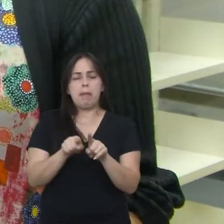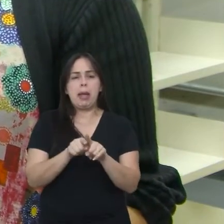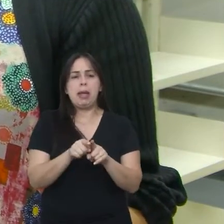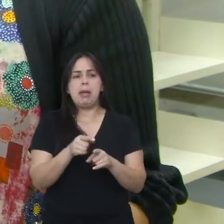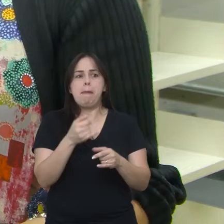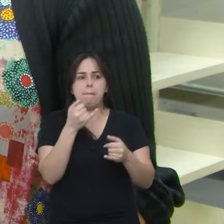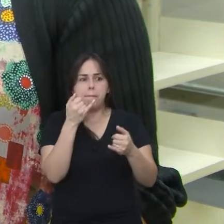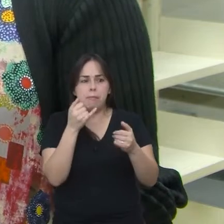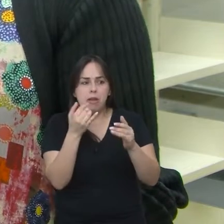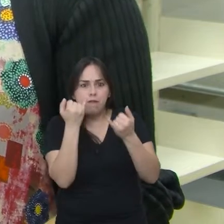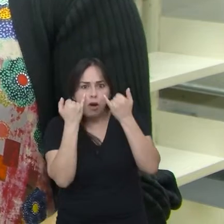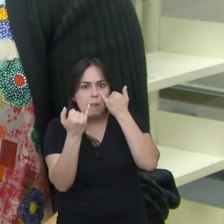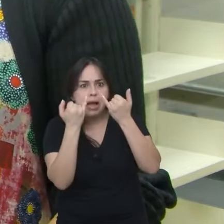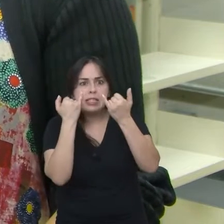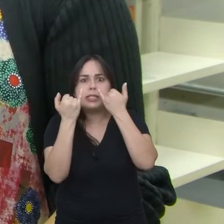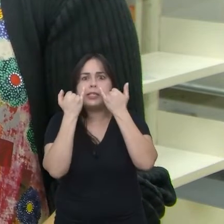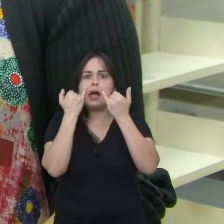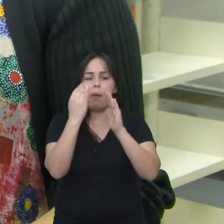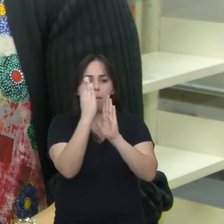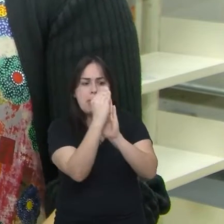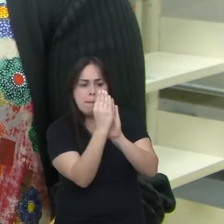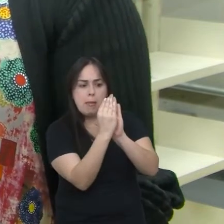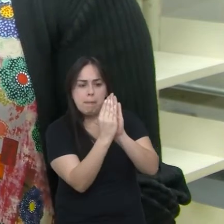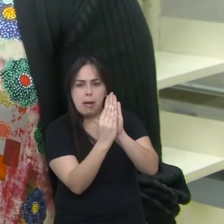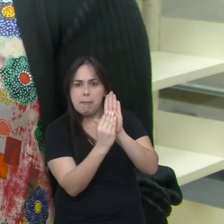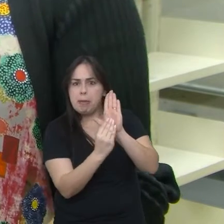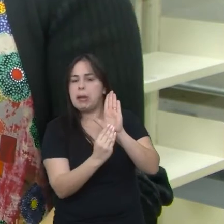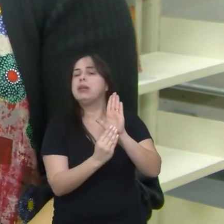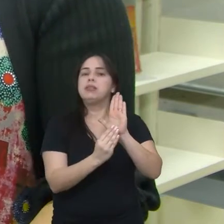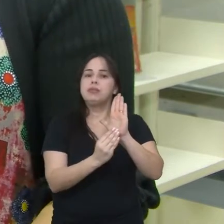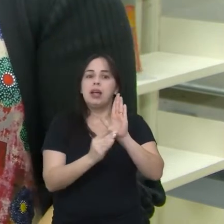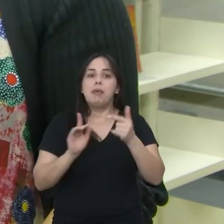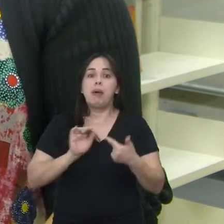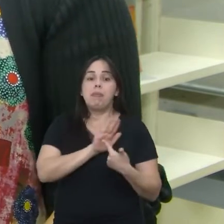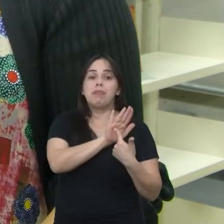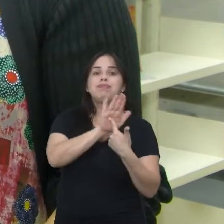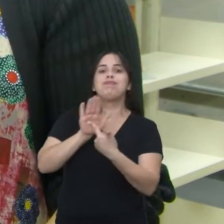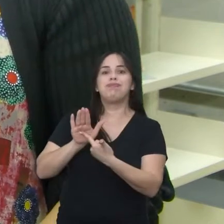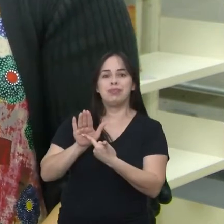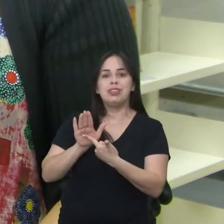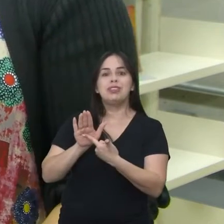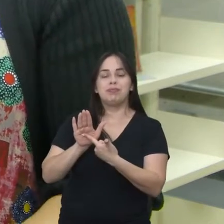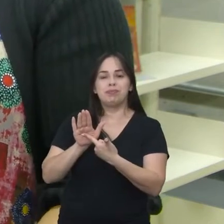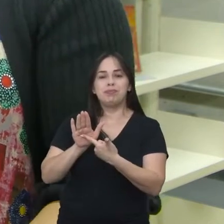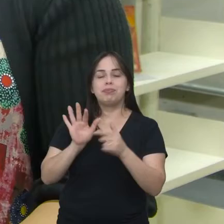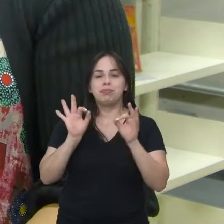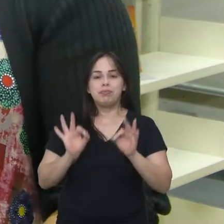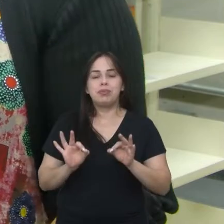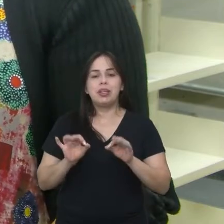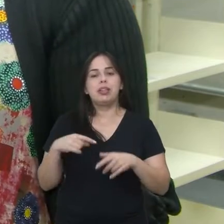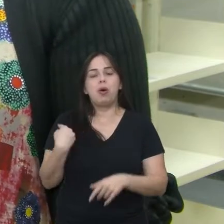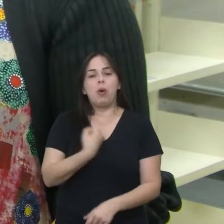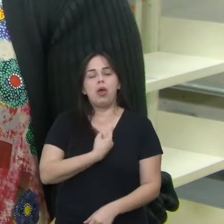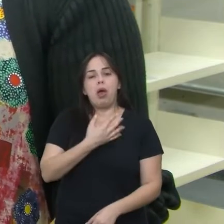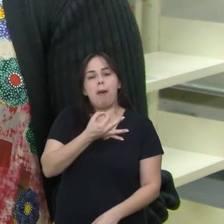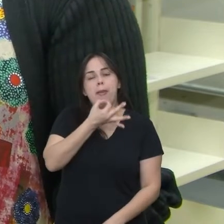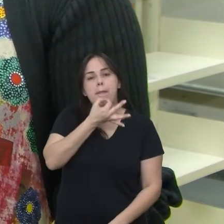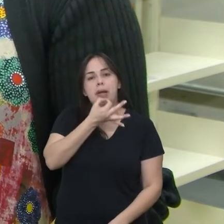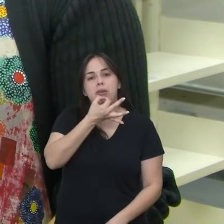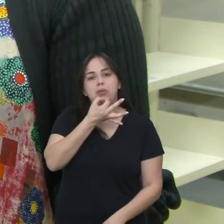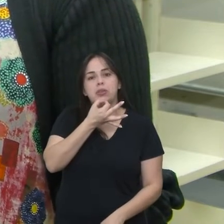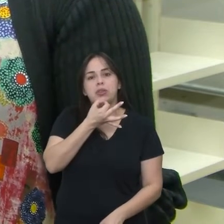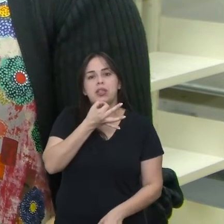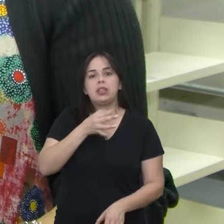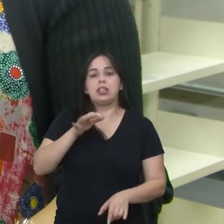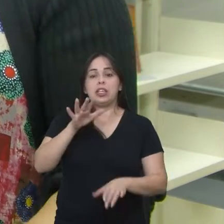luta mesmo por dados, registro e a explicitação desses dados, a apresentação pública desses dados. Então, eu